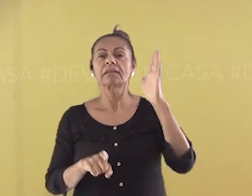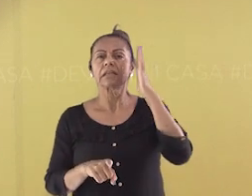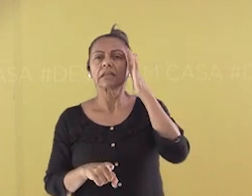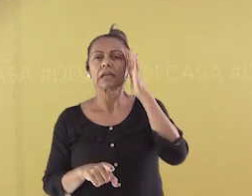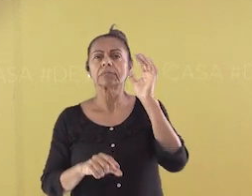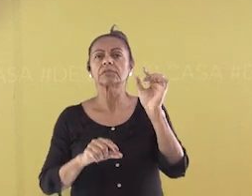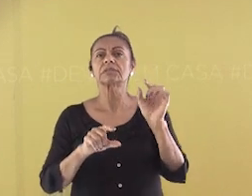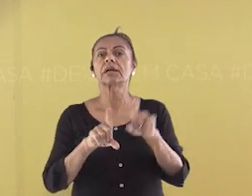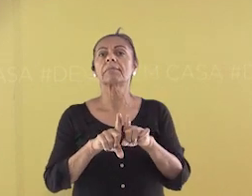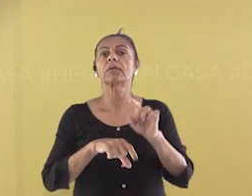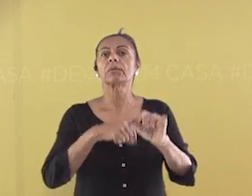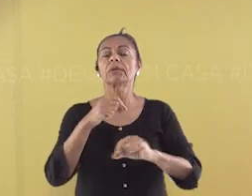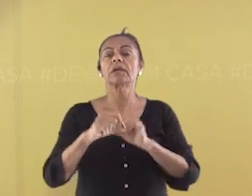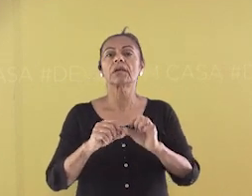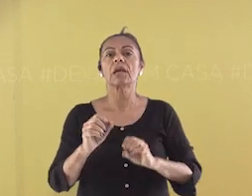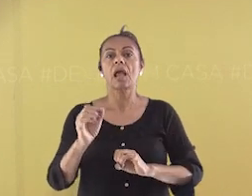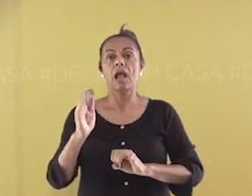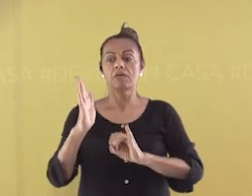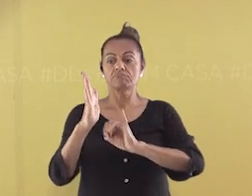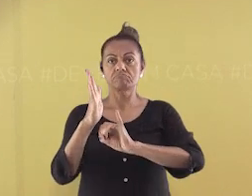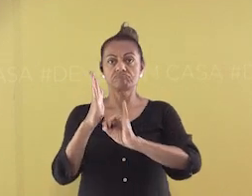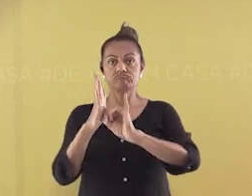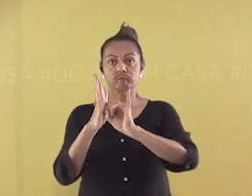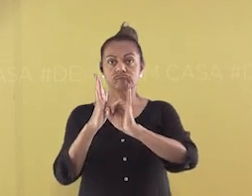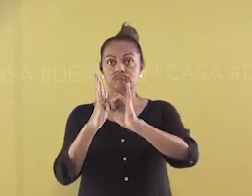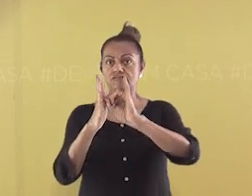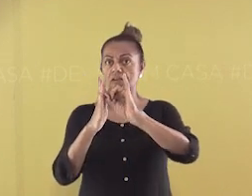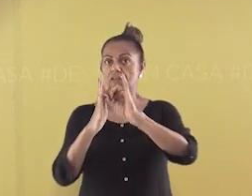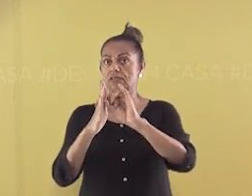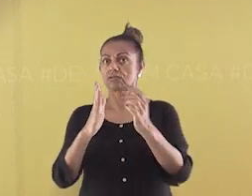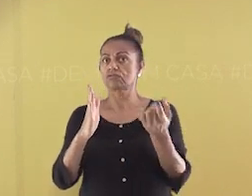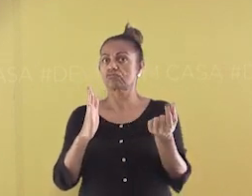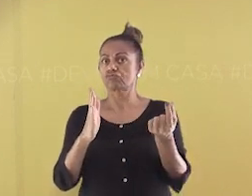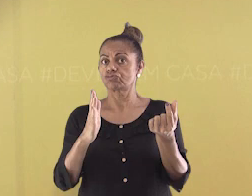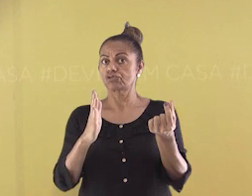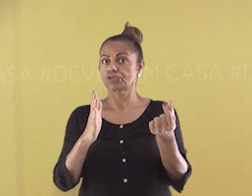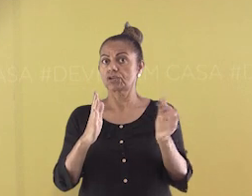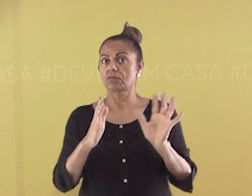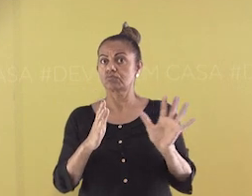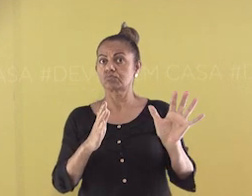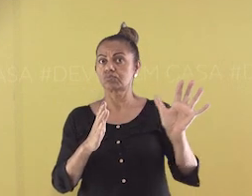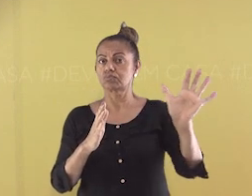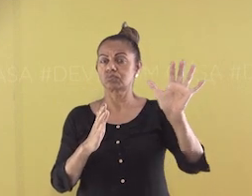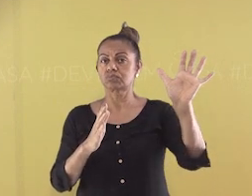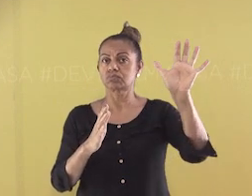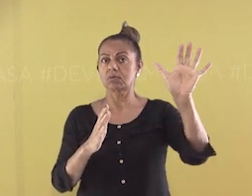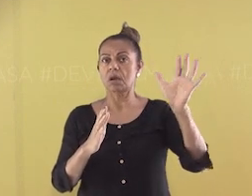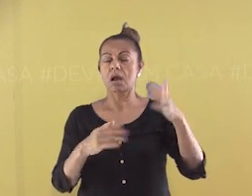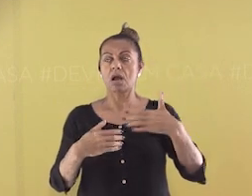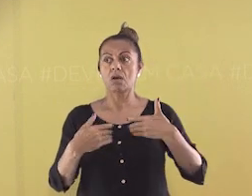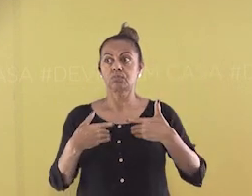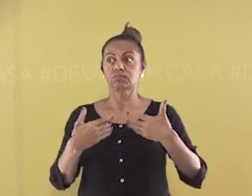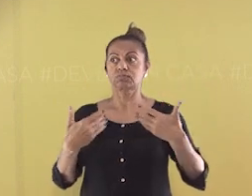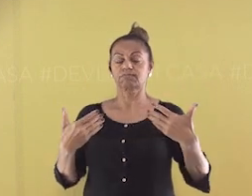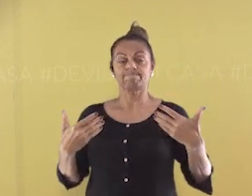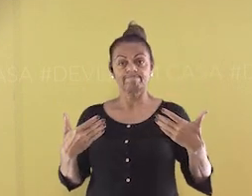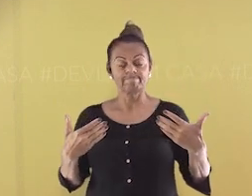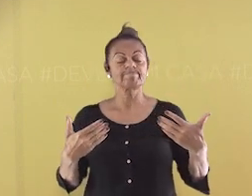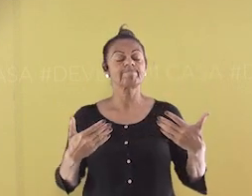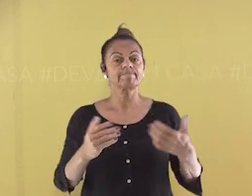preços. Entendemos que inflação é o aumento dos preços de bens e serviços e tem nos atingido de